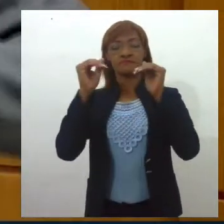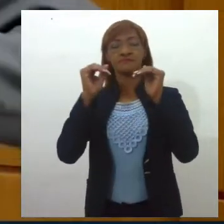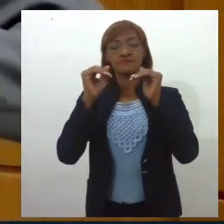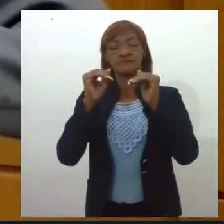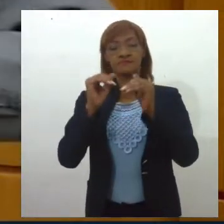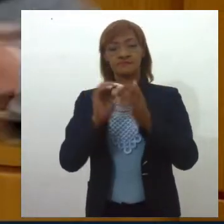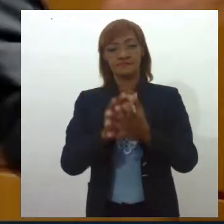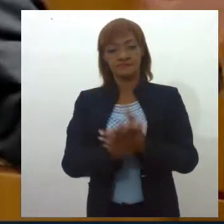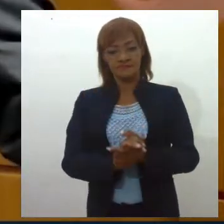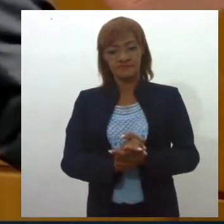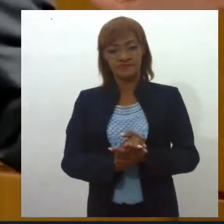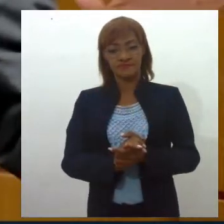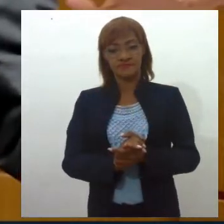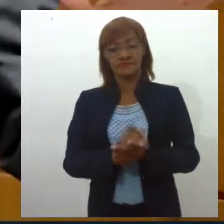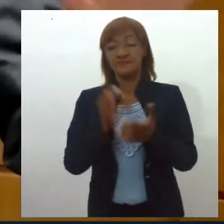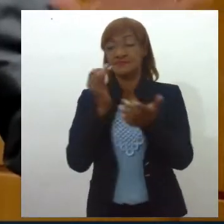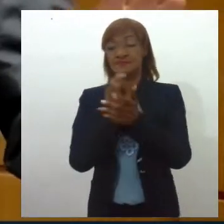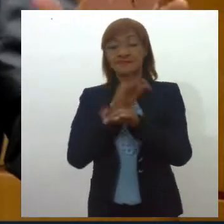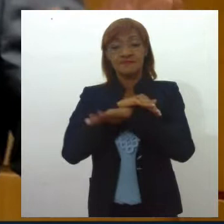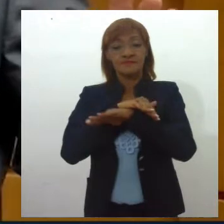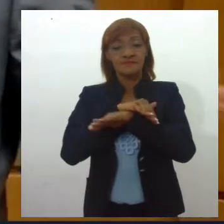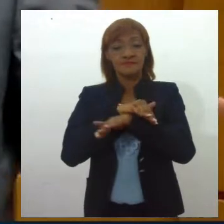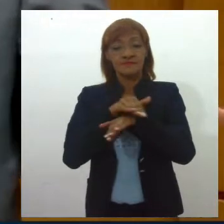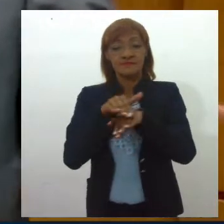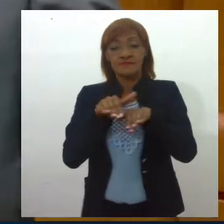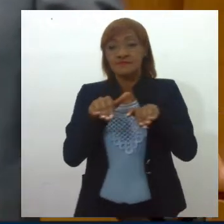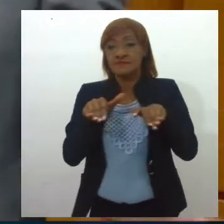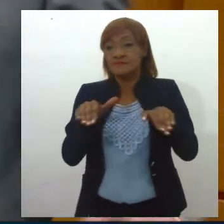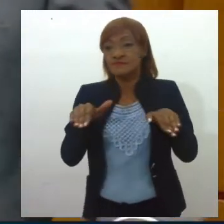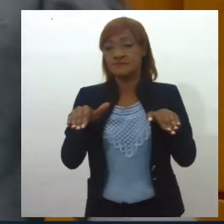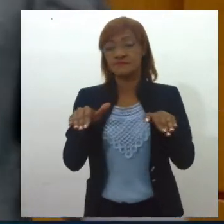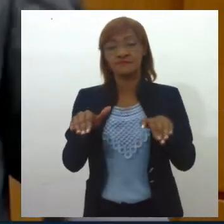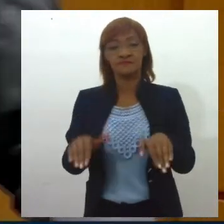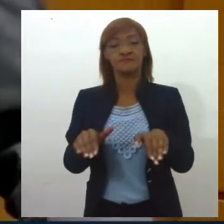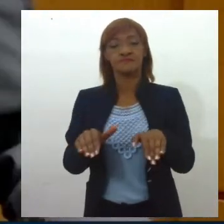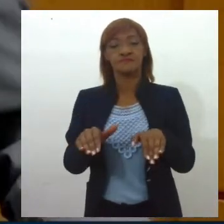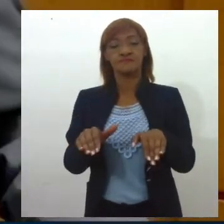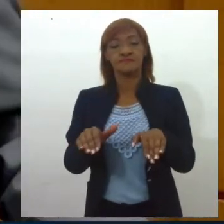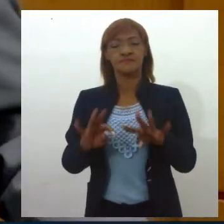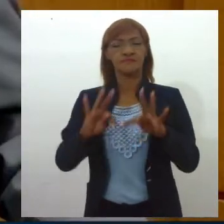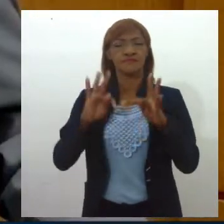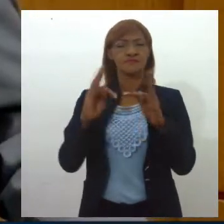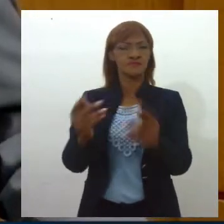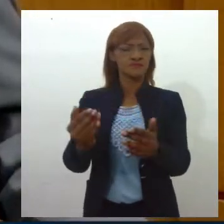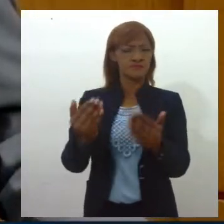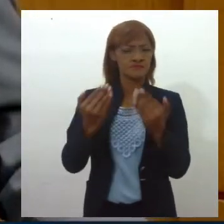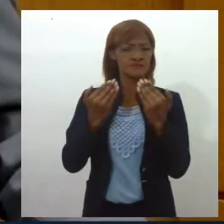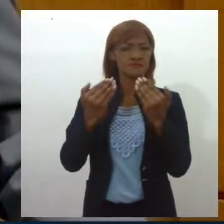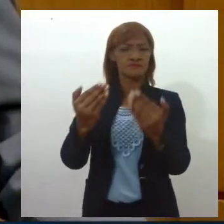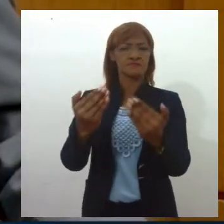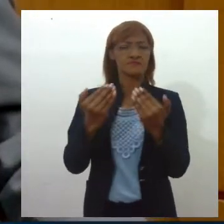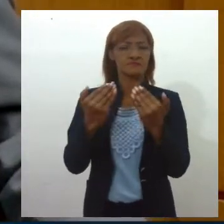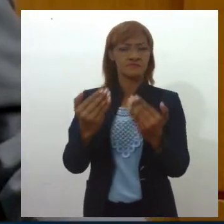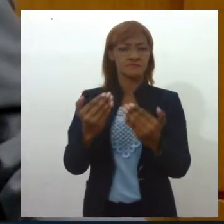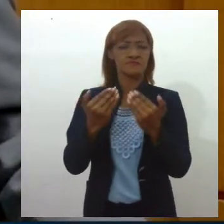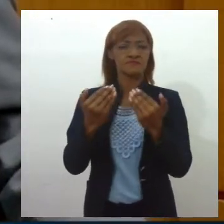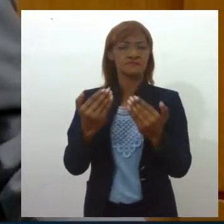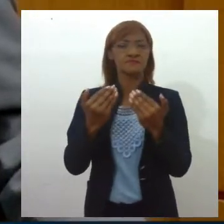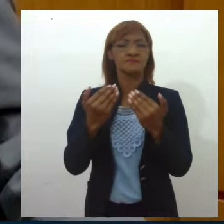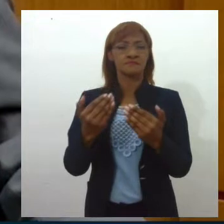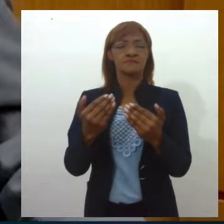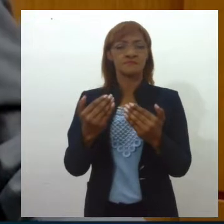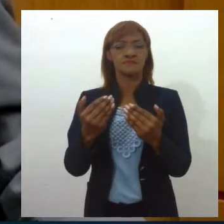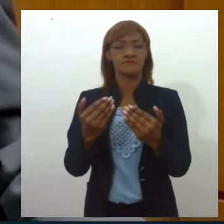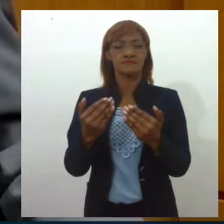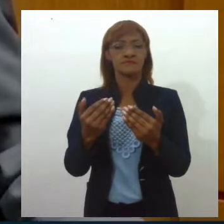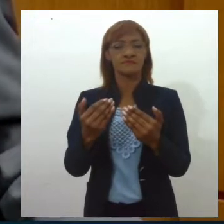que afastou definitivamente qualquer ameaça de